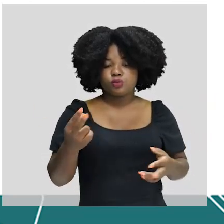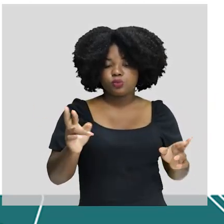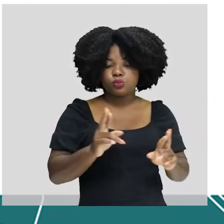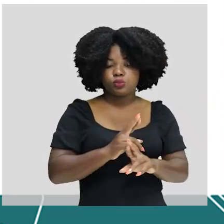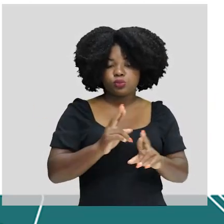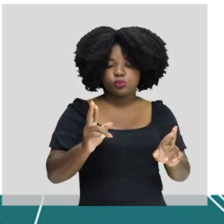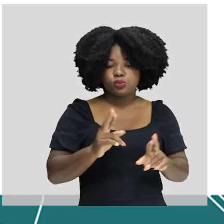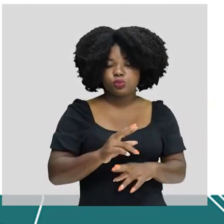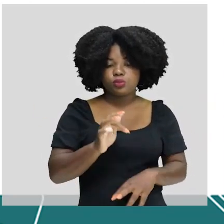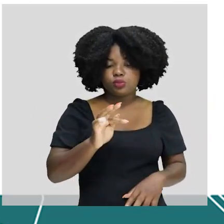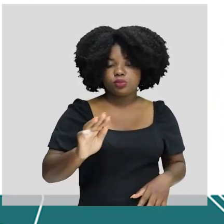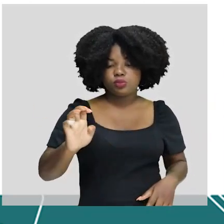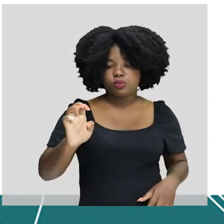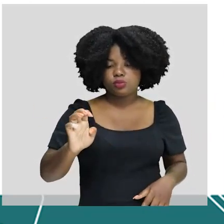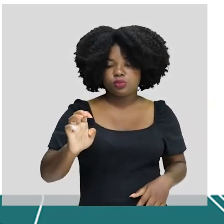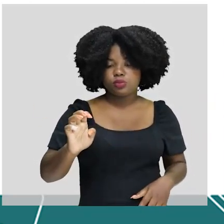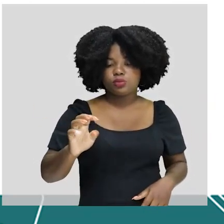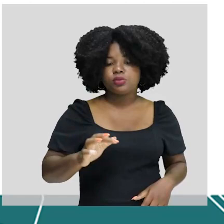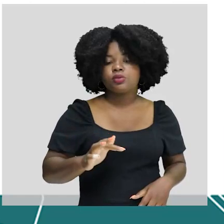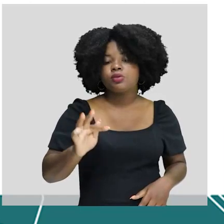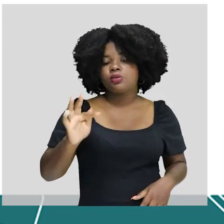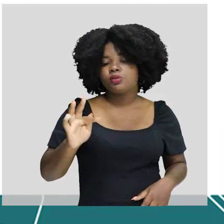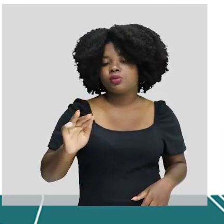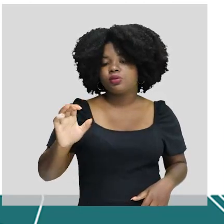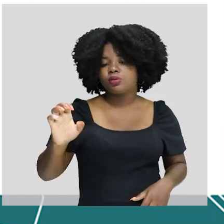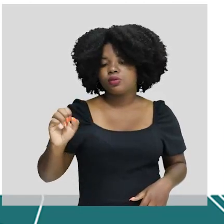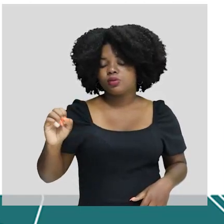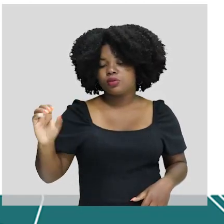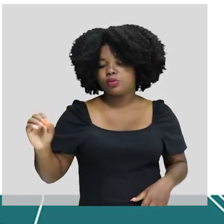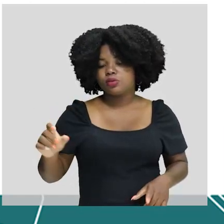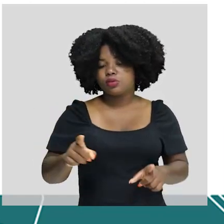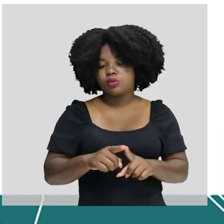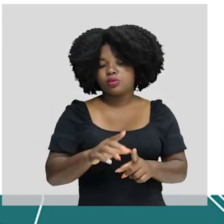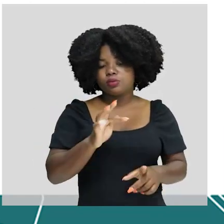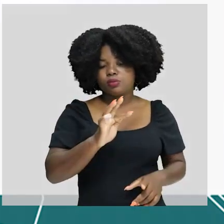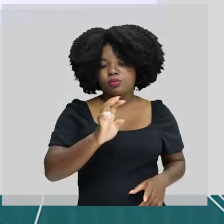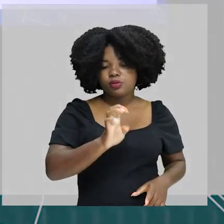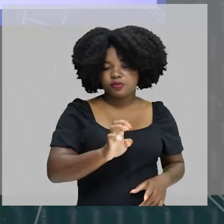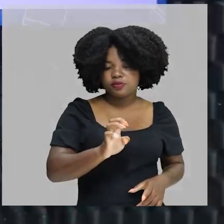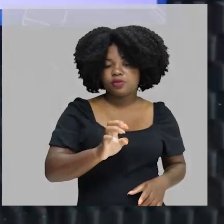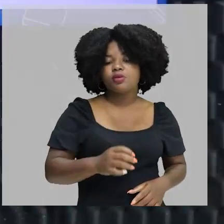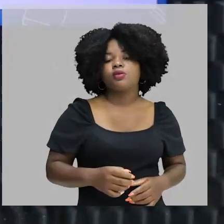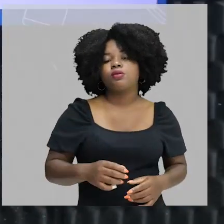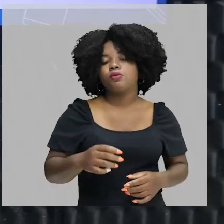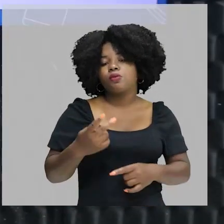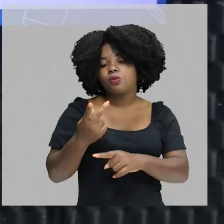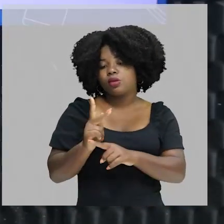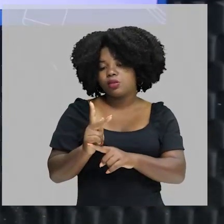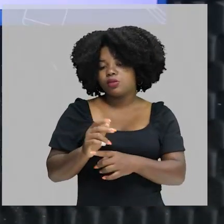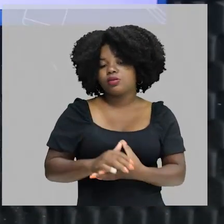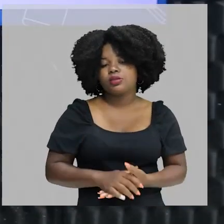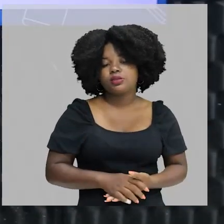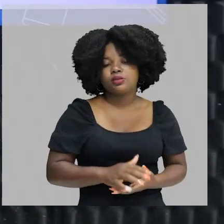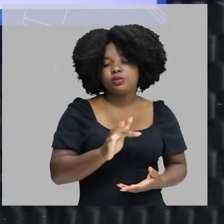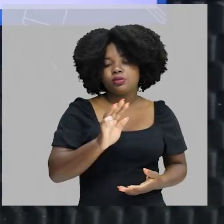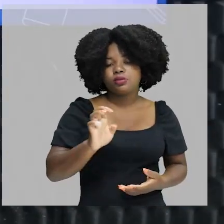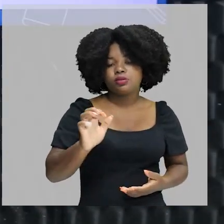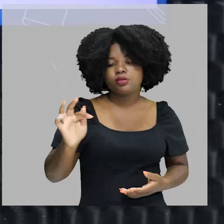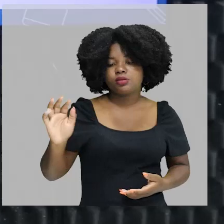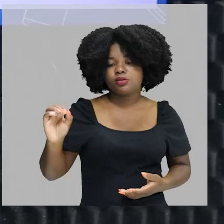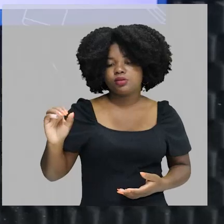relações, o ferro com o sulfato ferroso, o ferro com o gás hidrogênio. Com o sulfato